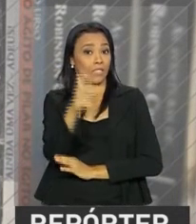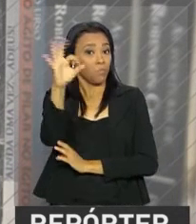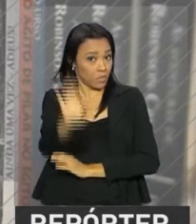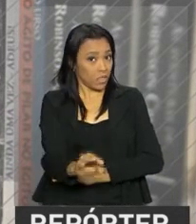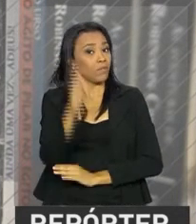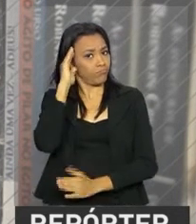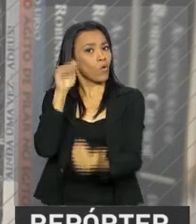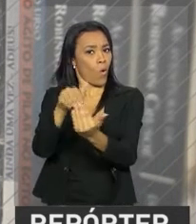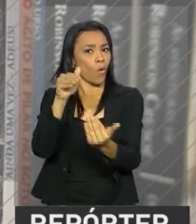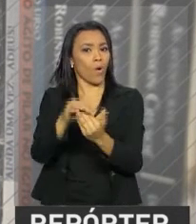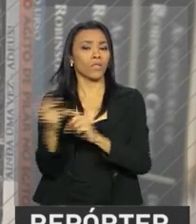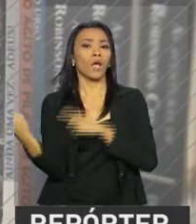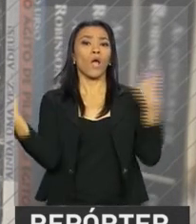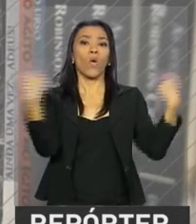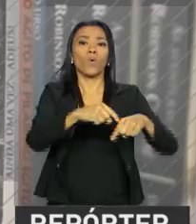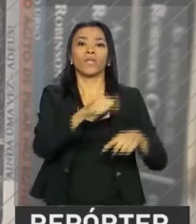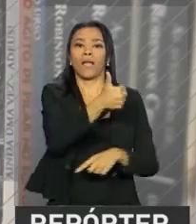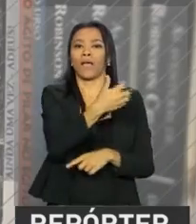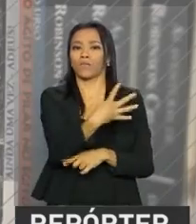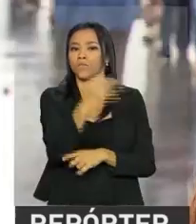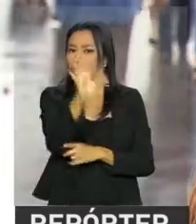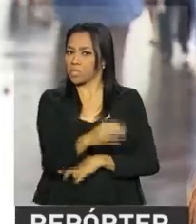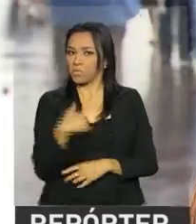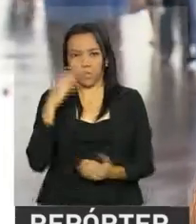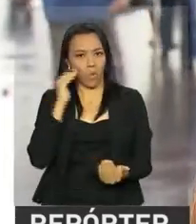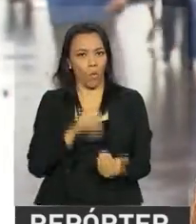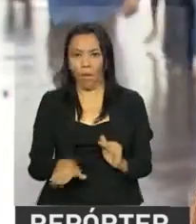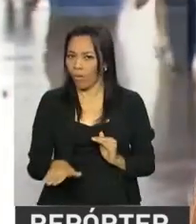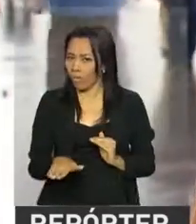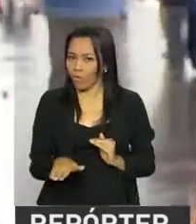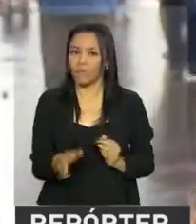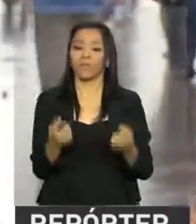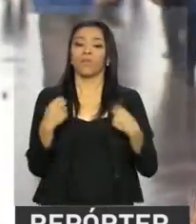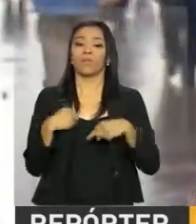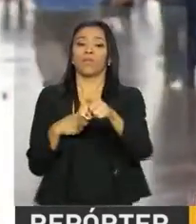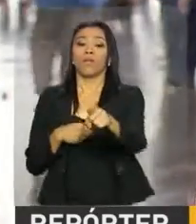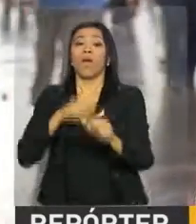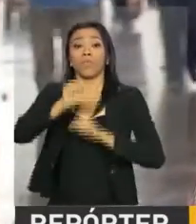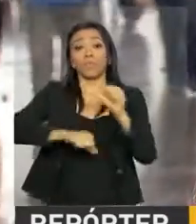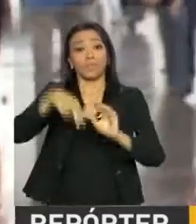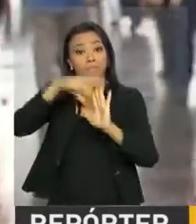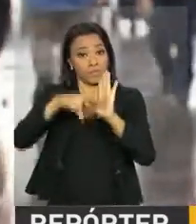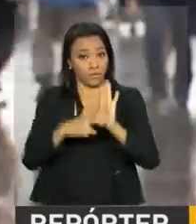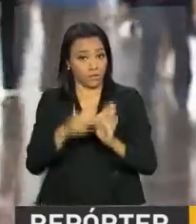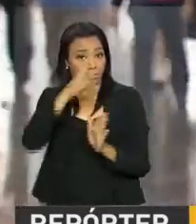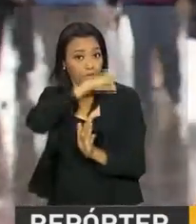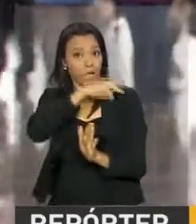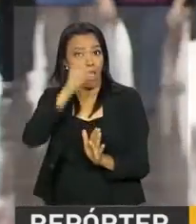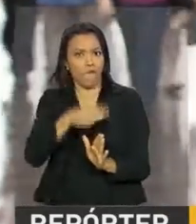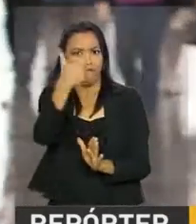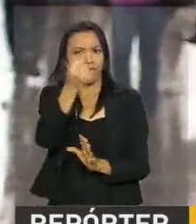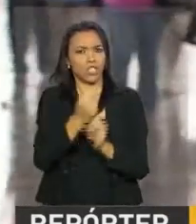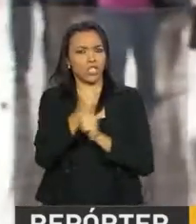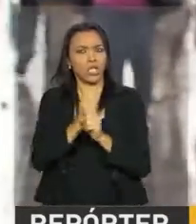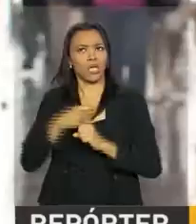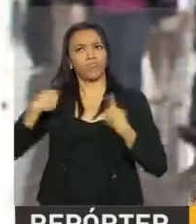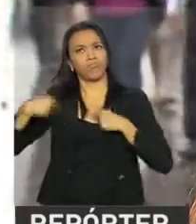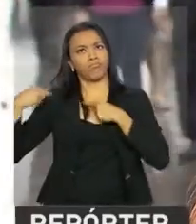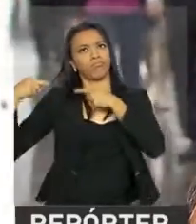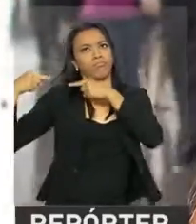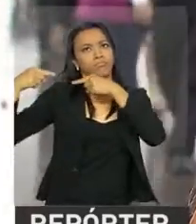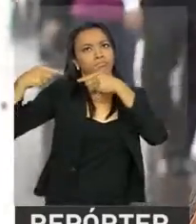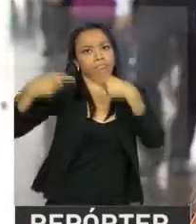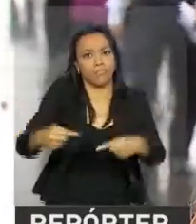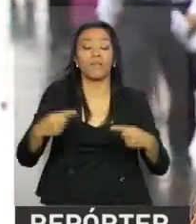contra 14% que não apóiam a reforma do ensino médio é discutido há cerca de 20 anos e foi apresentada pelo